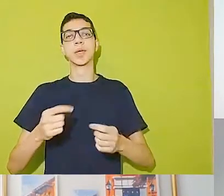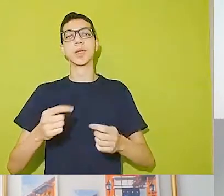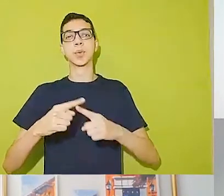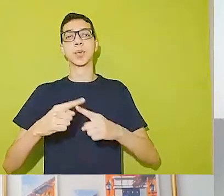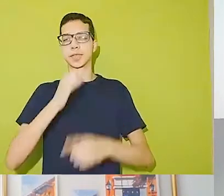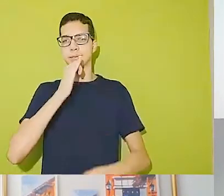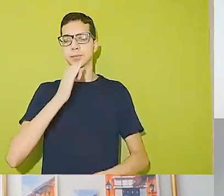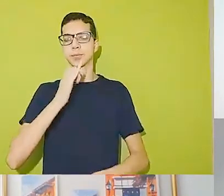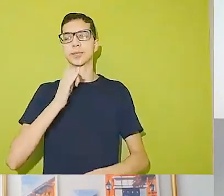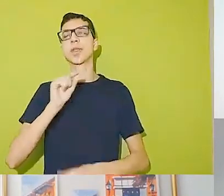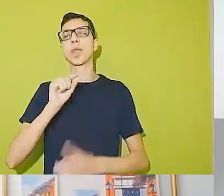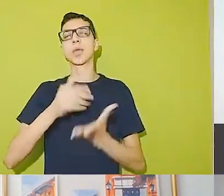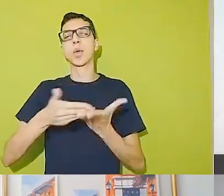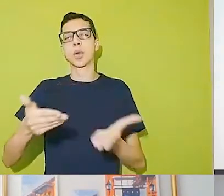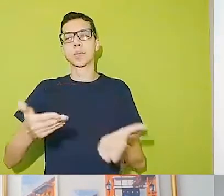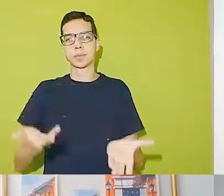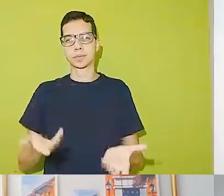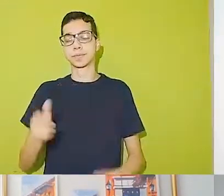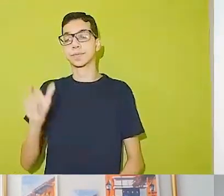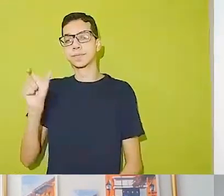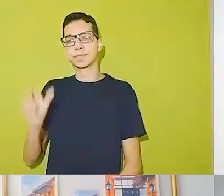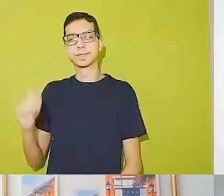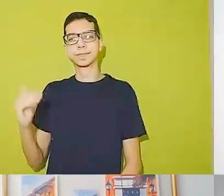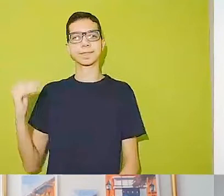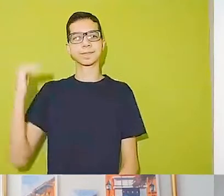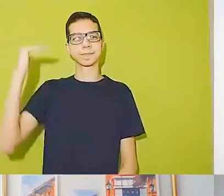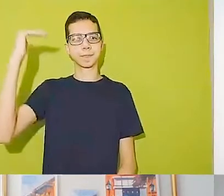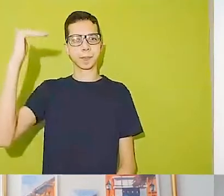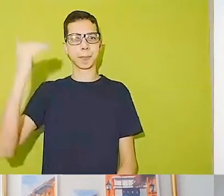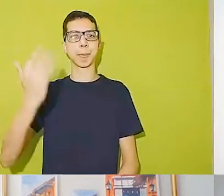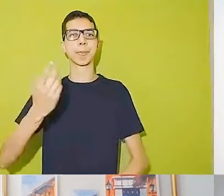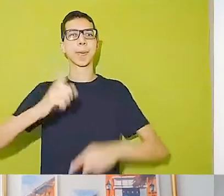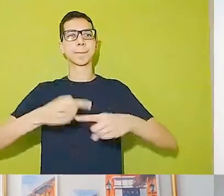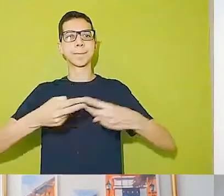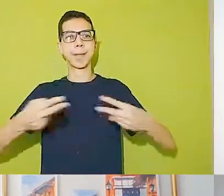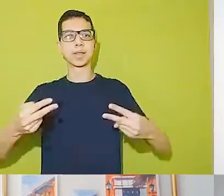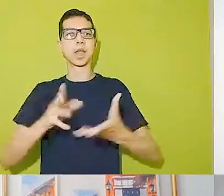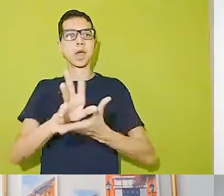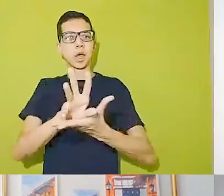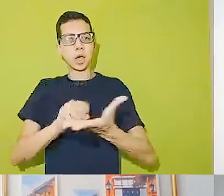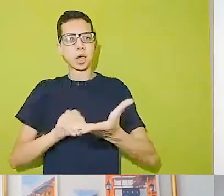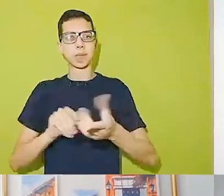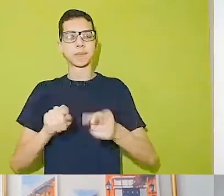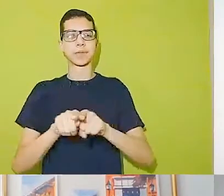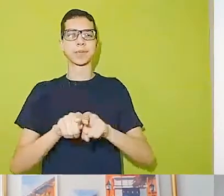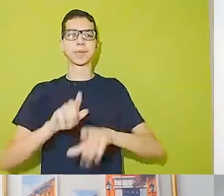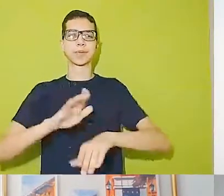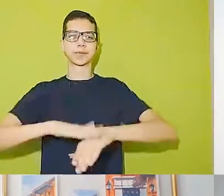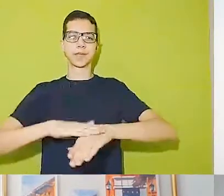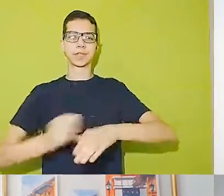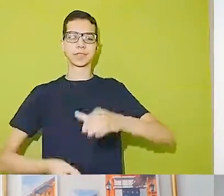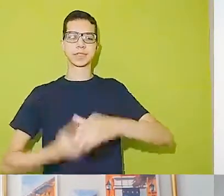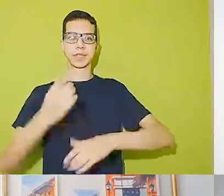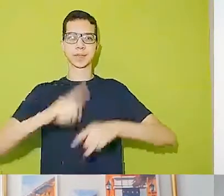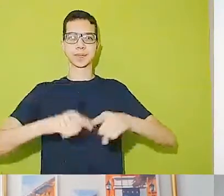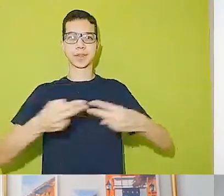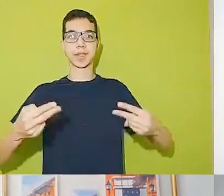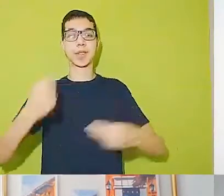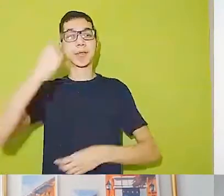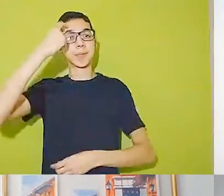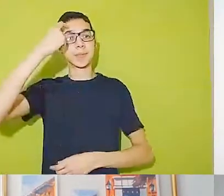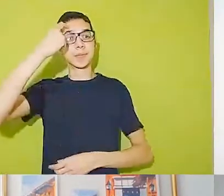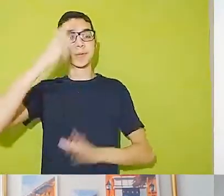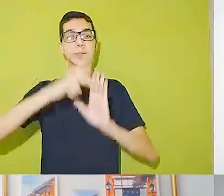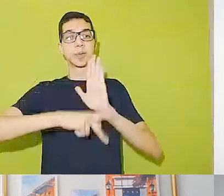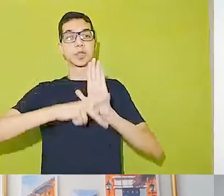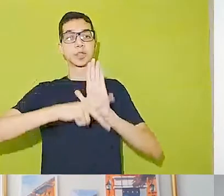desafio compilar esse material, elaborar esse material, pensar no projeto de visitas às unidades que a gente